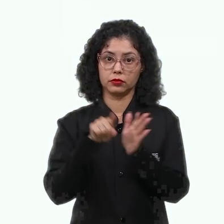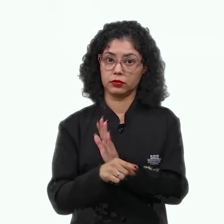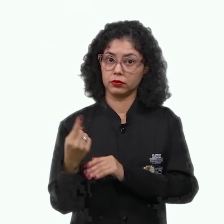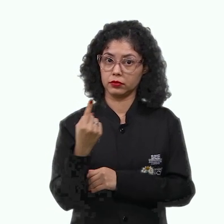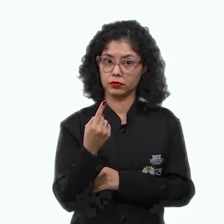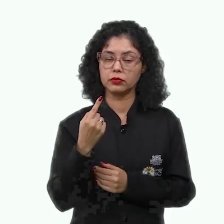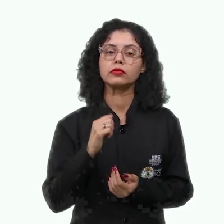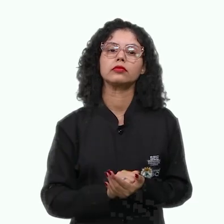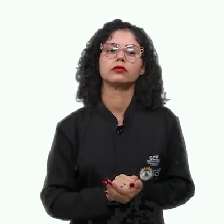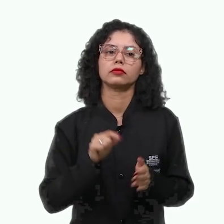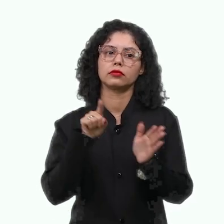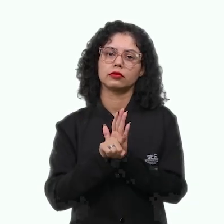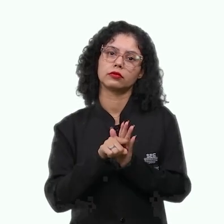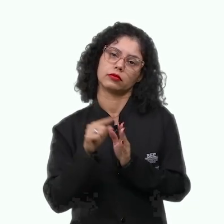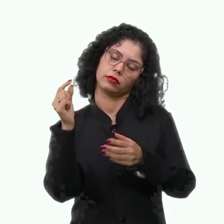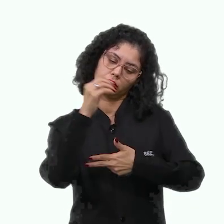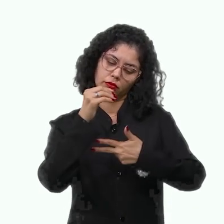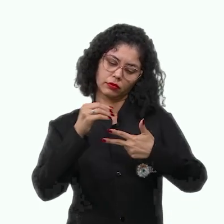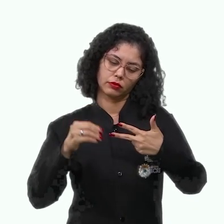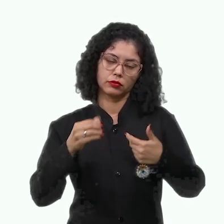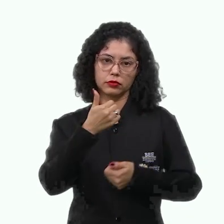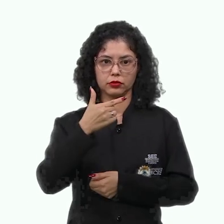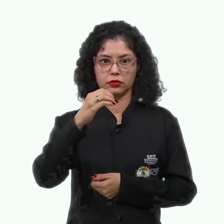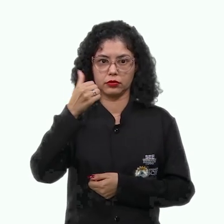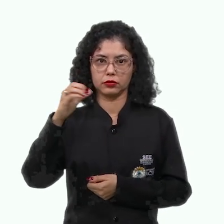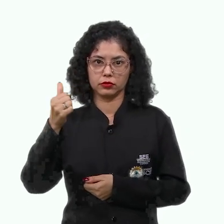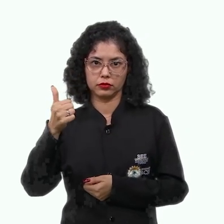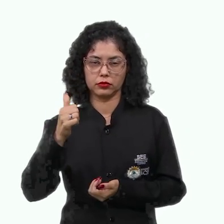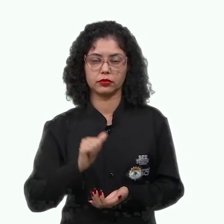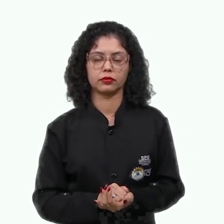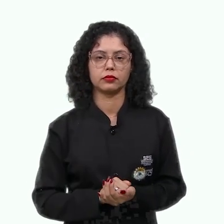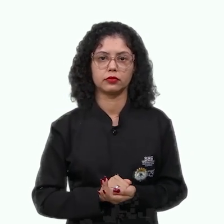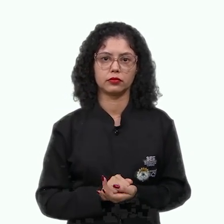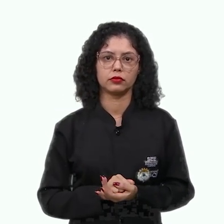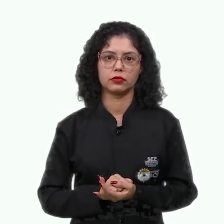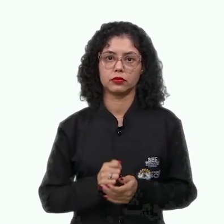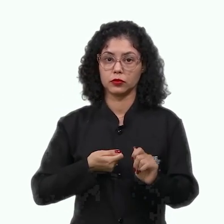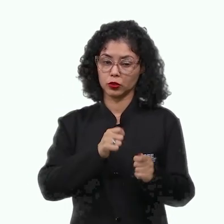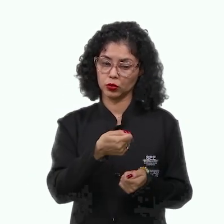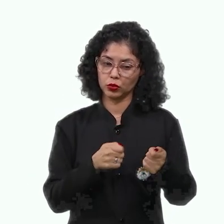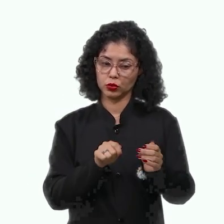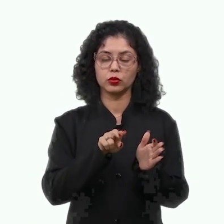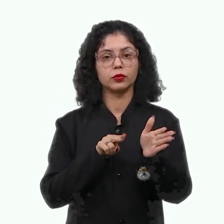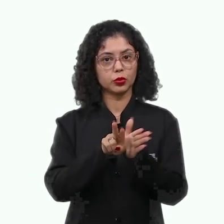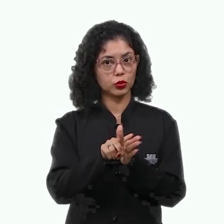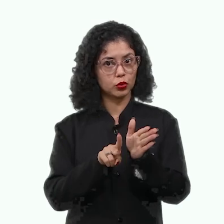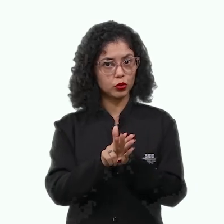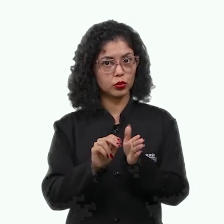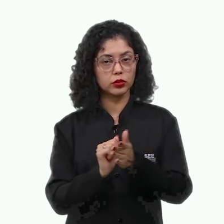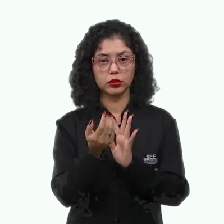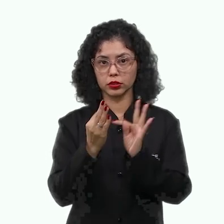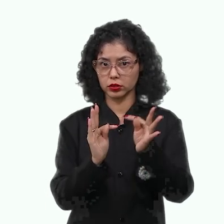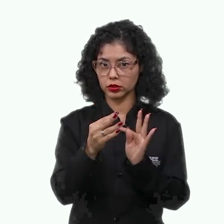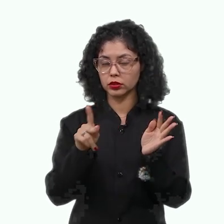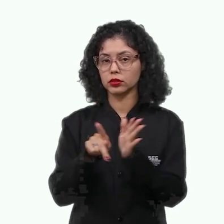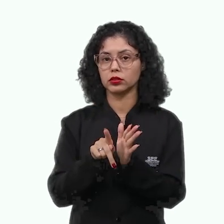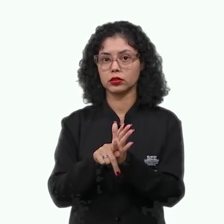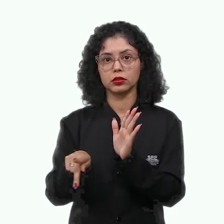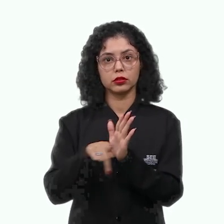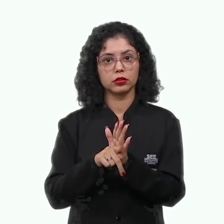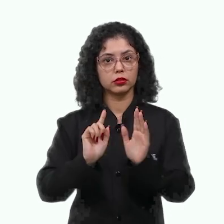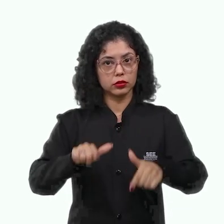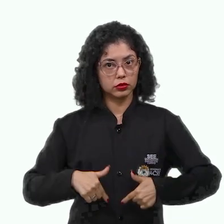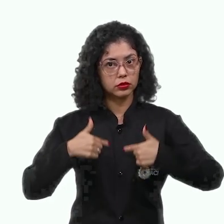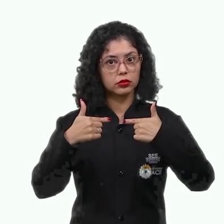Questão 1, pessoal, essa é uma questão do Enem, de 2011. Olha só, o controle biológico, técnica empregada no